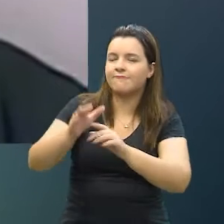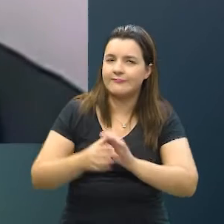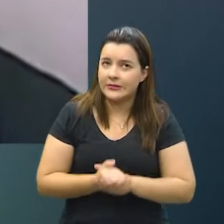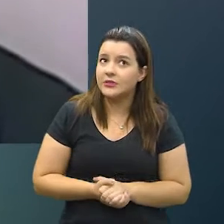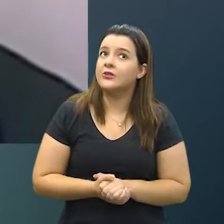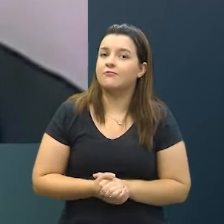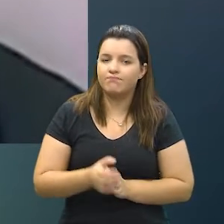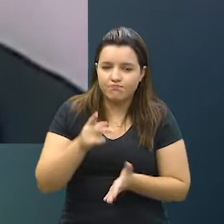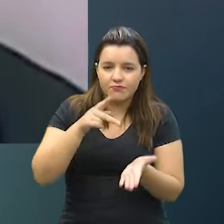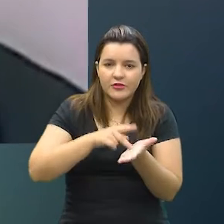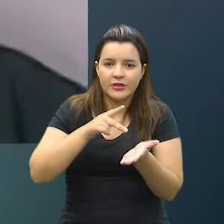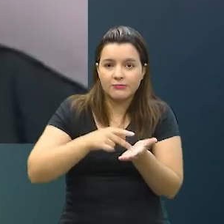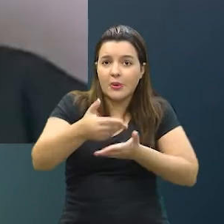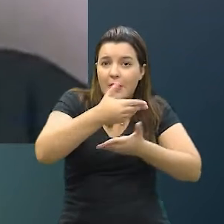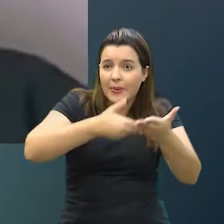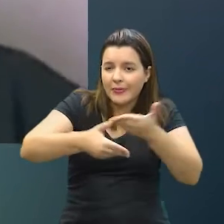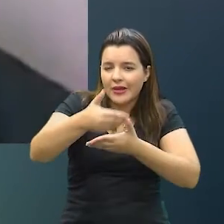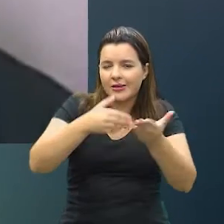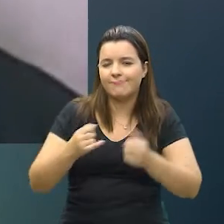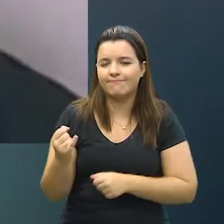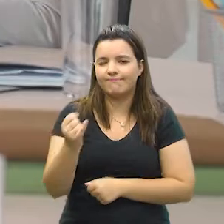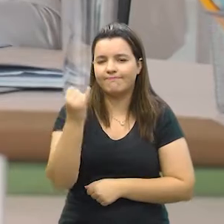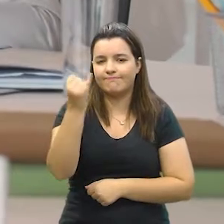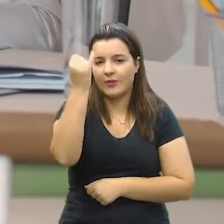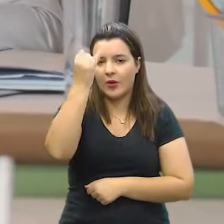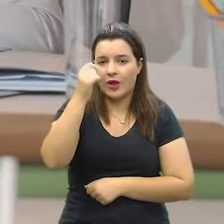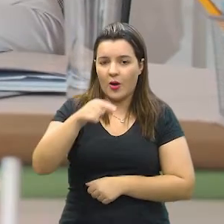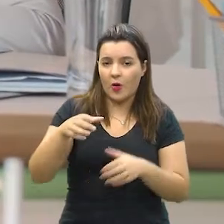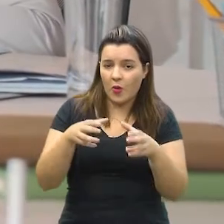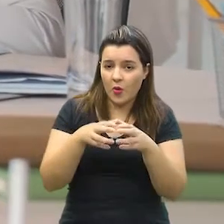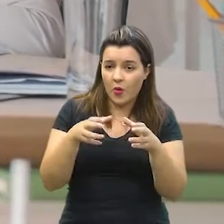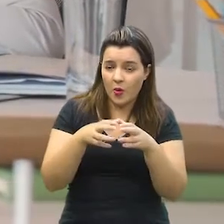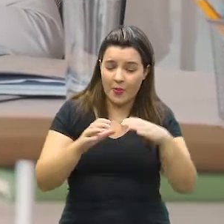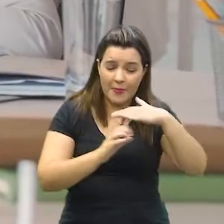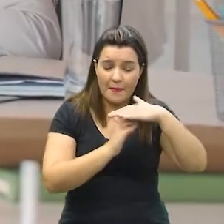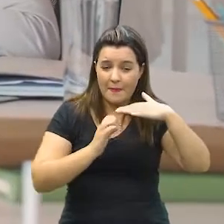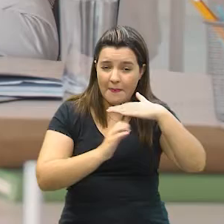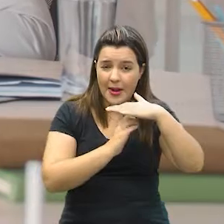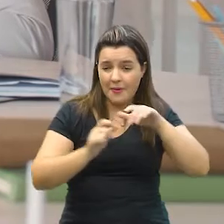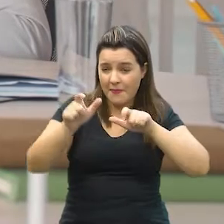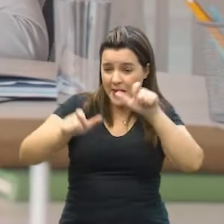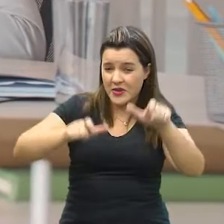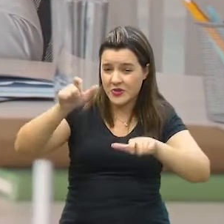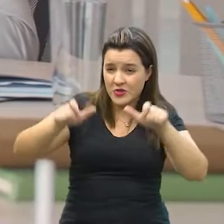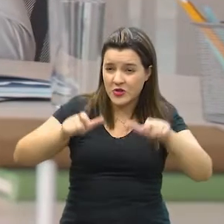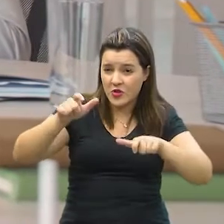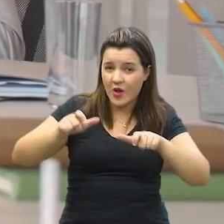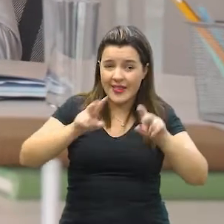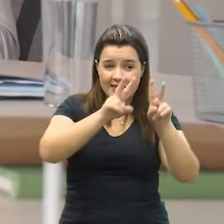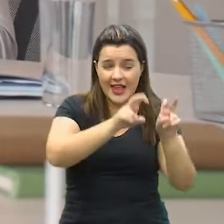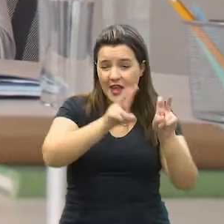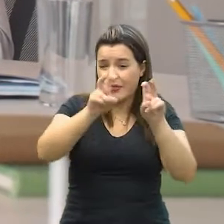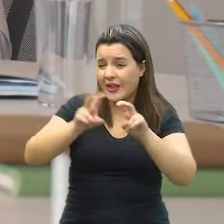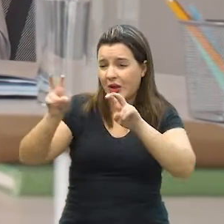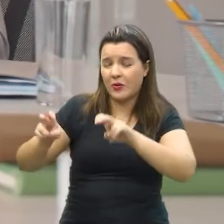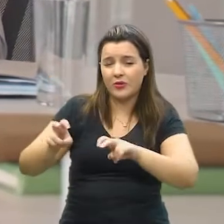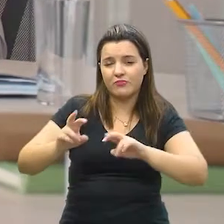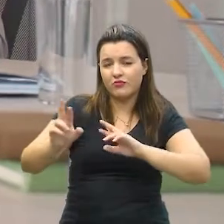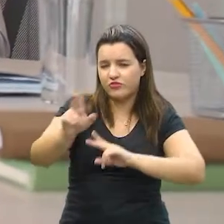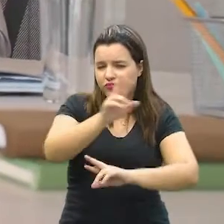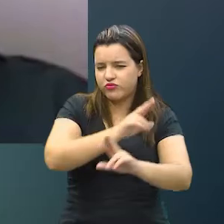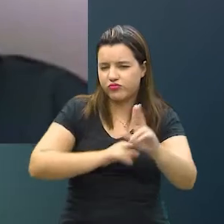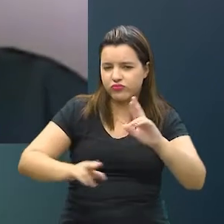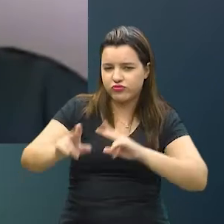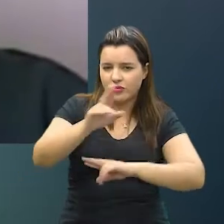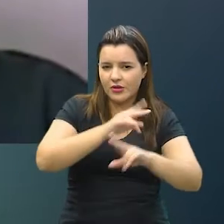super importante porque é um conjunto, é um grupo que reúne empresários de diferentes segmentos e a gente acaba